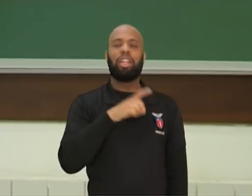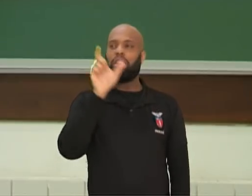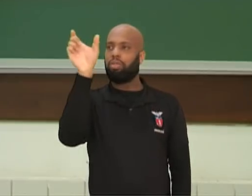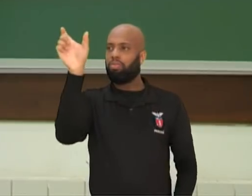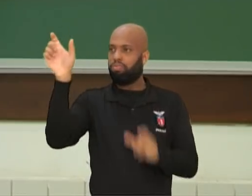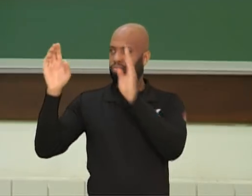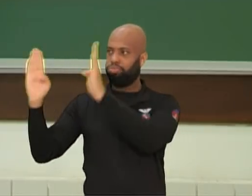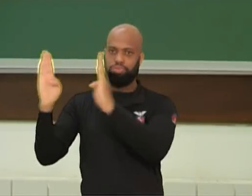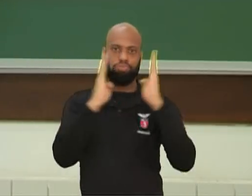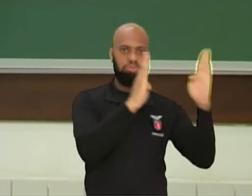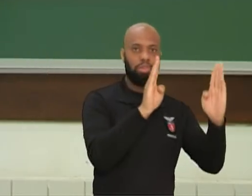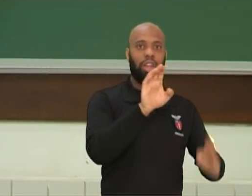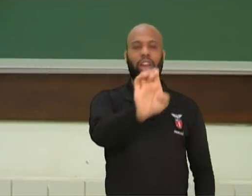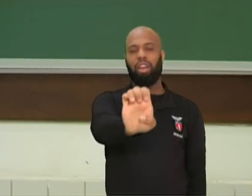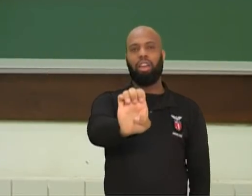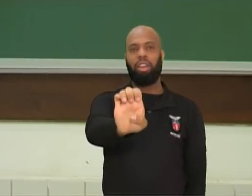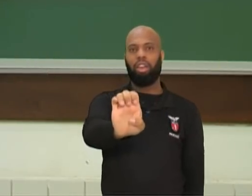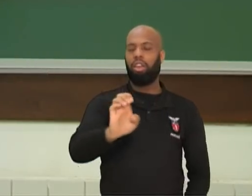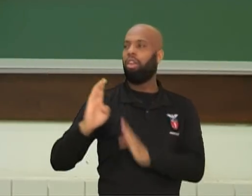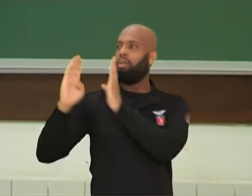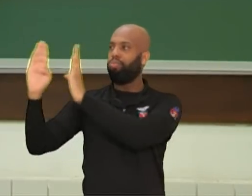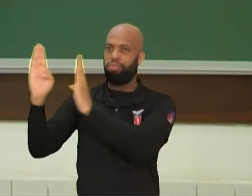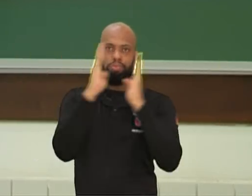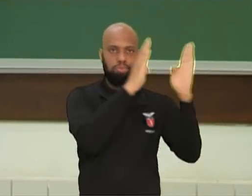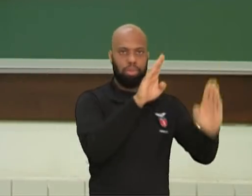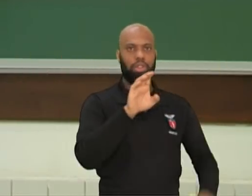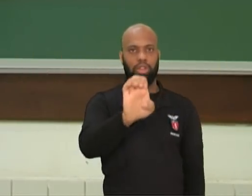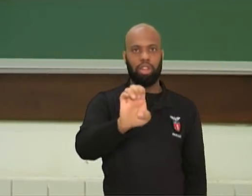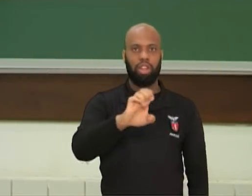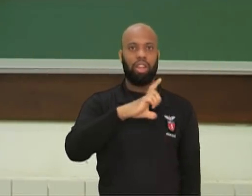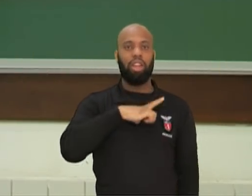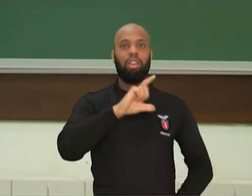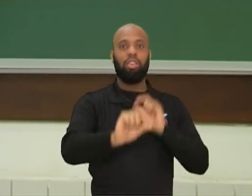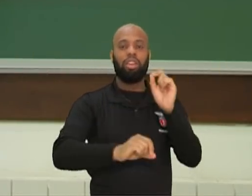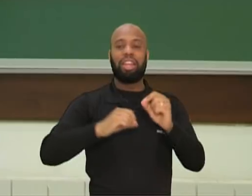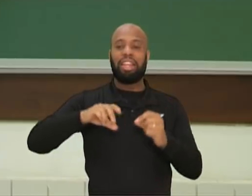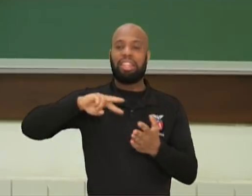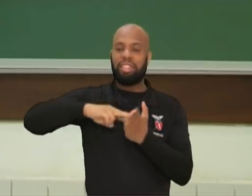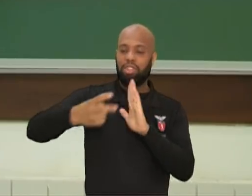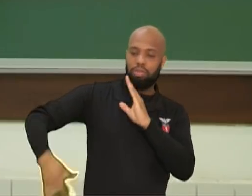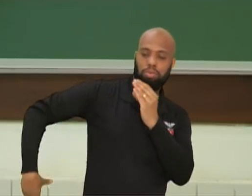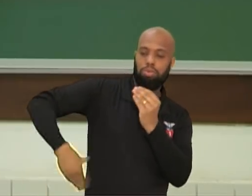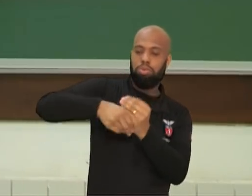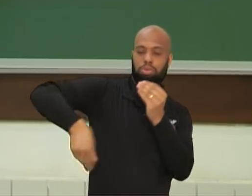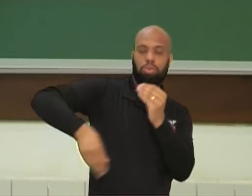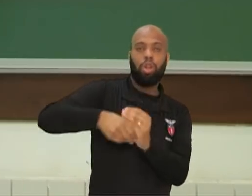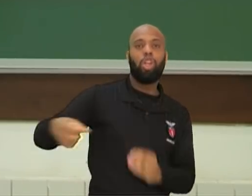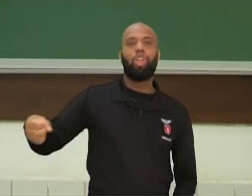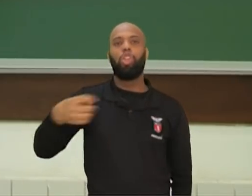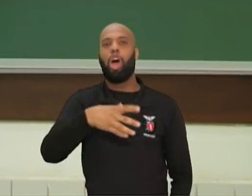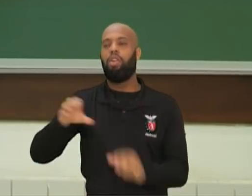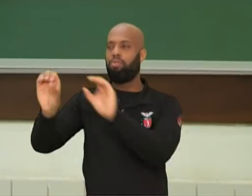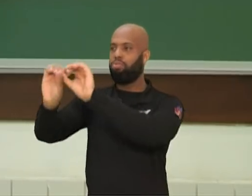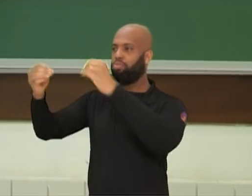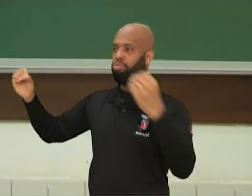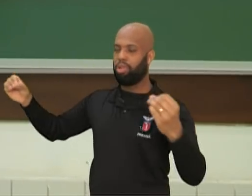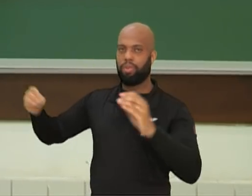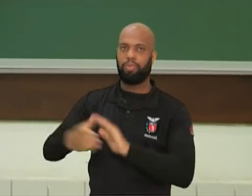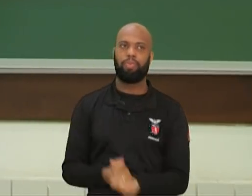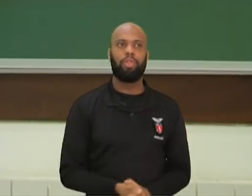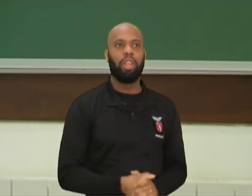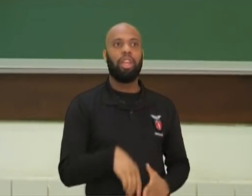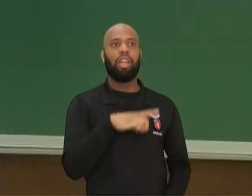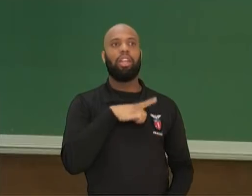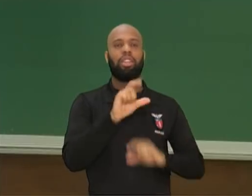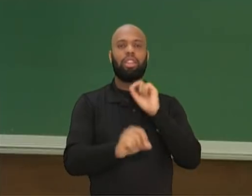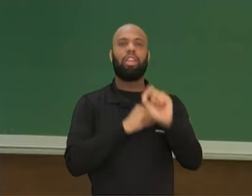Então, ali, o E, ele se refere a uma adição da outra oração. Vamos lá? Qual é a oração